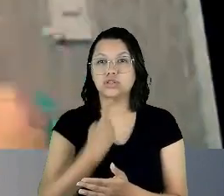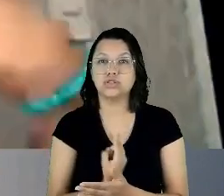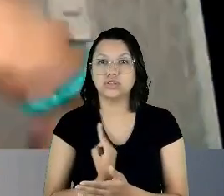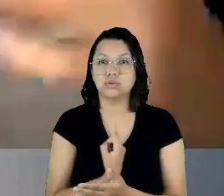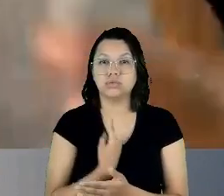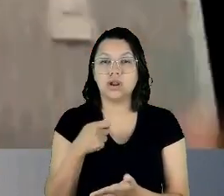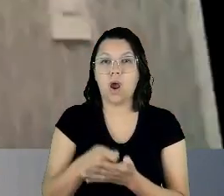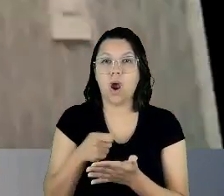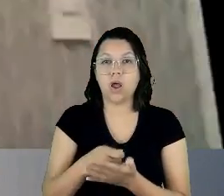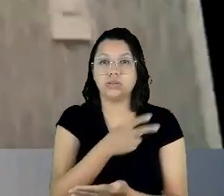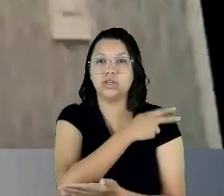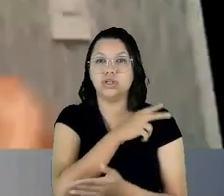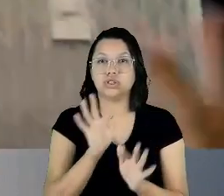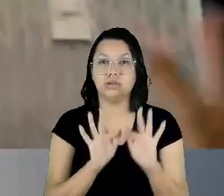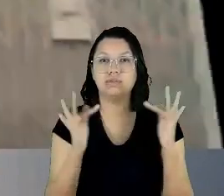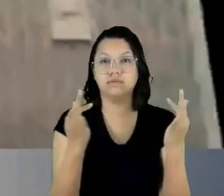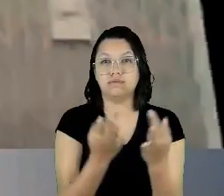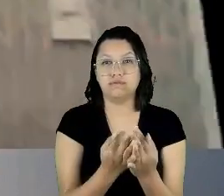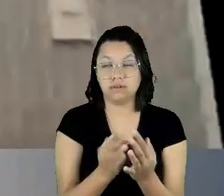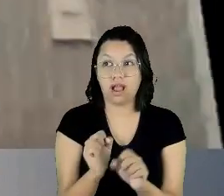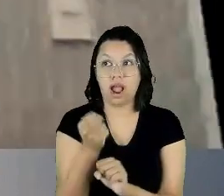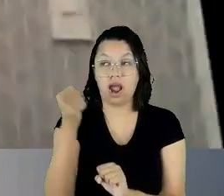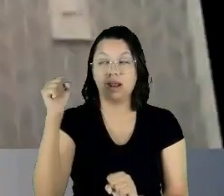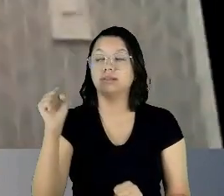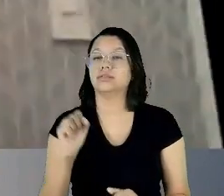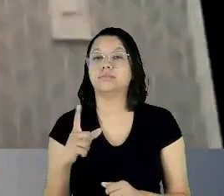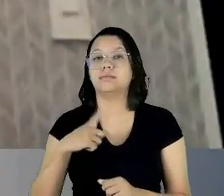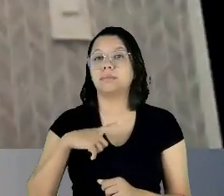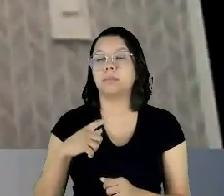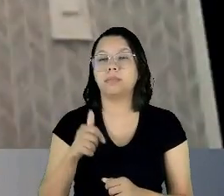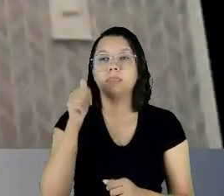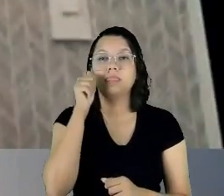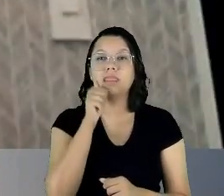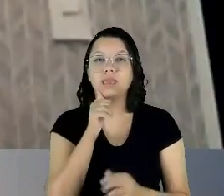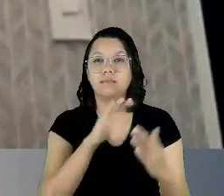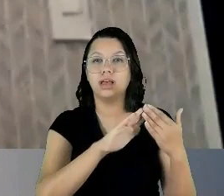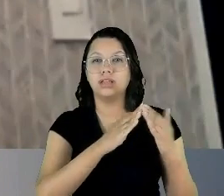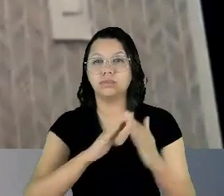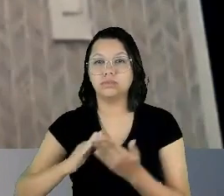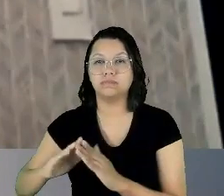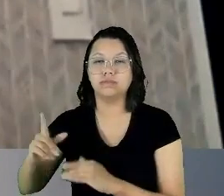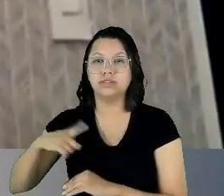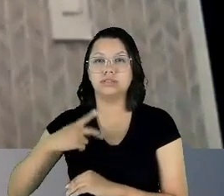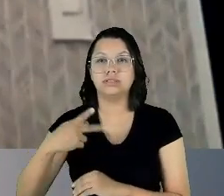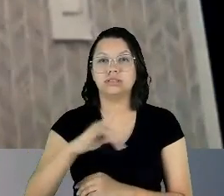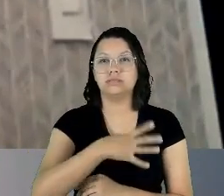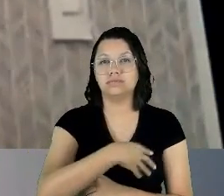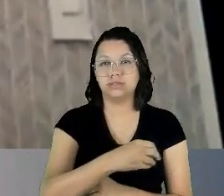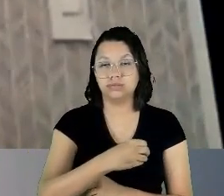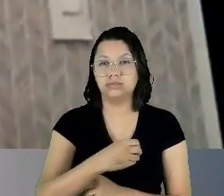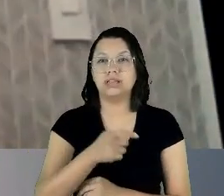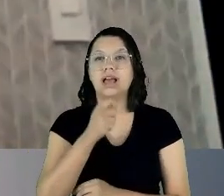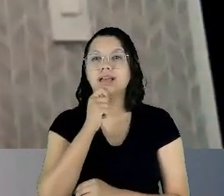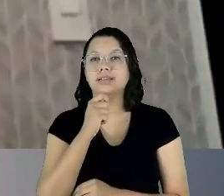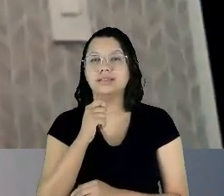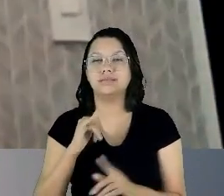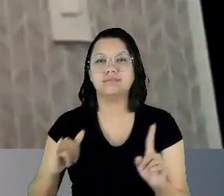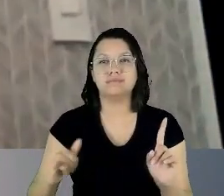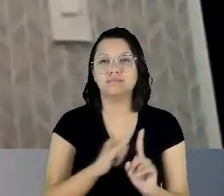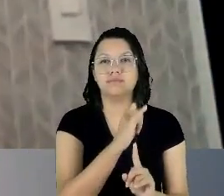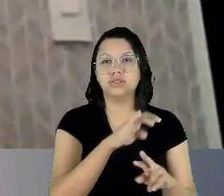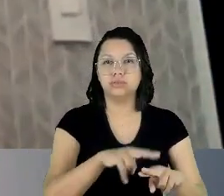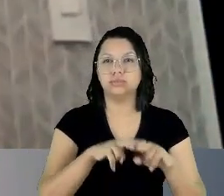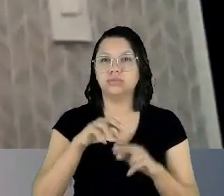são obrigadas a ser chefes de família muito alta, a gente tem as mães de periferia que têm seus filhos, infelizmente, ainda vitimizados